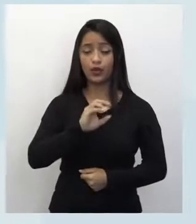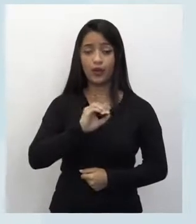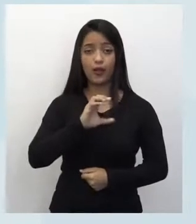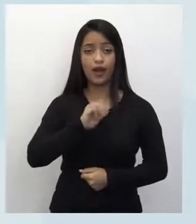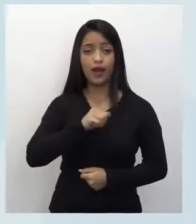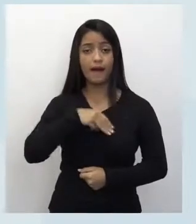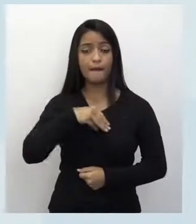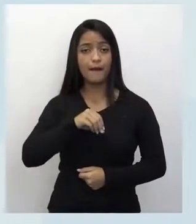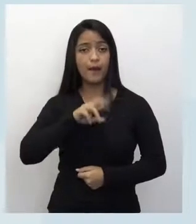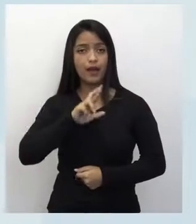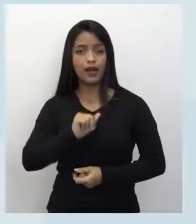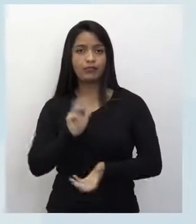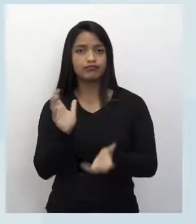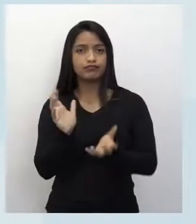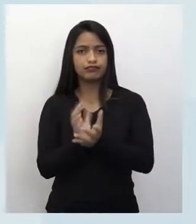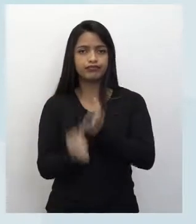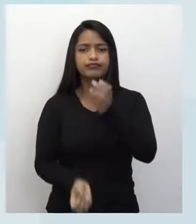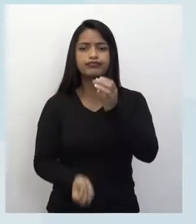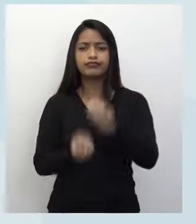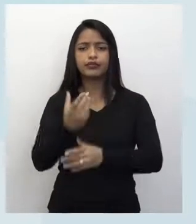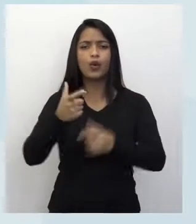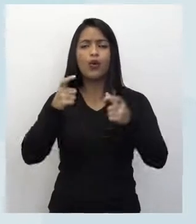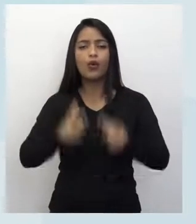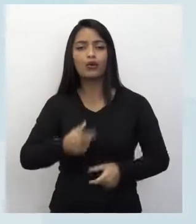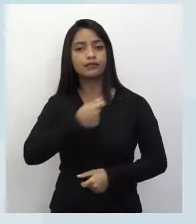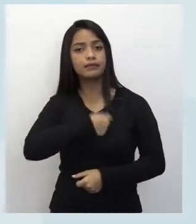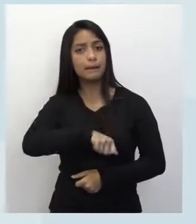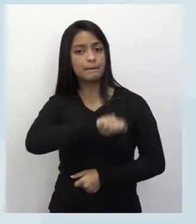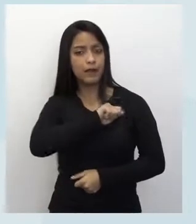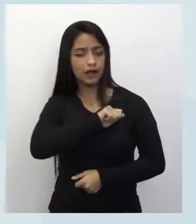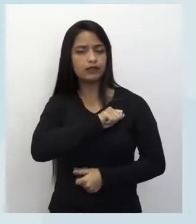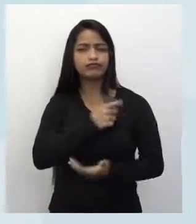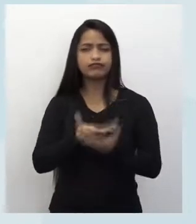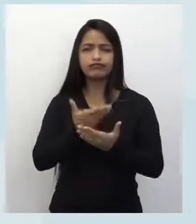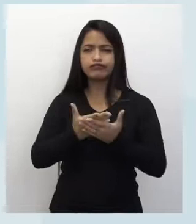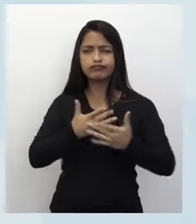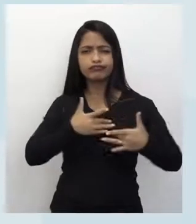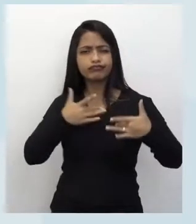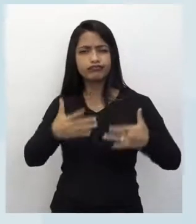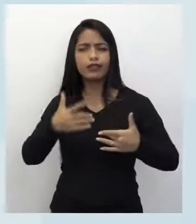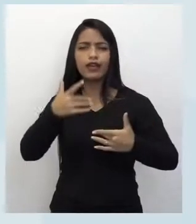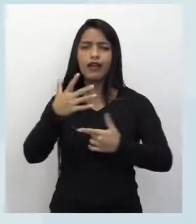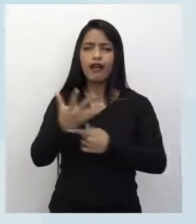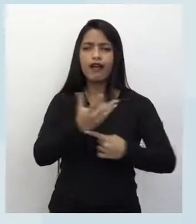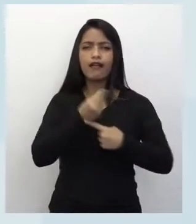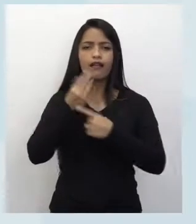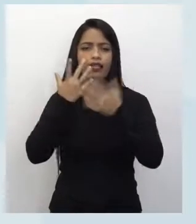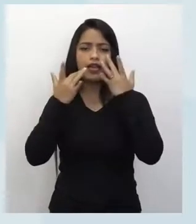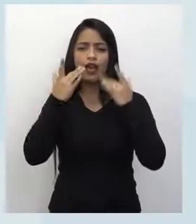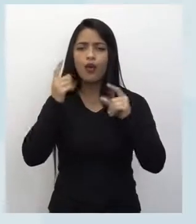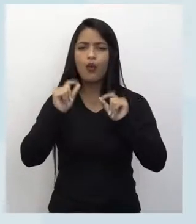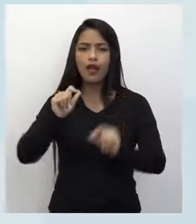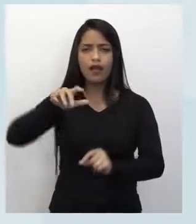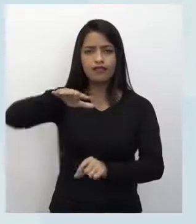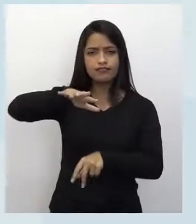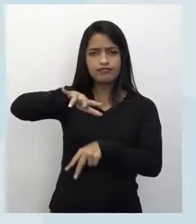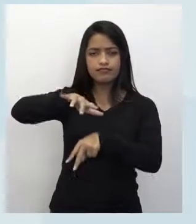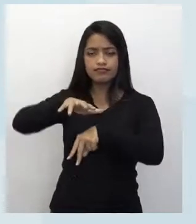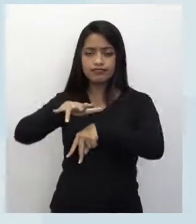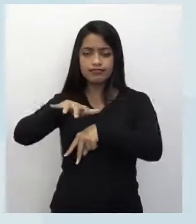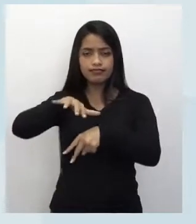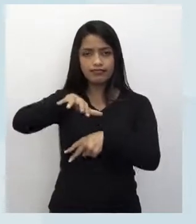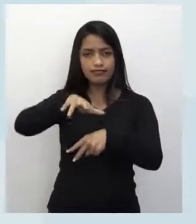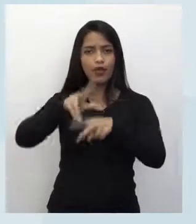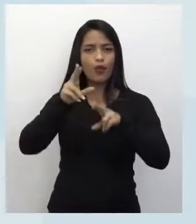companhia nascida na Espanha e estuda e se dedica à arte do teatro de marionetes a fio. Aquele primeiro que a gente viu lá do